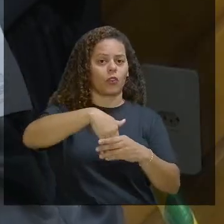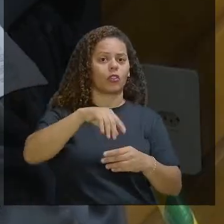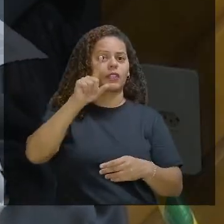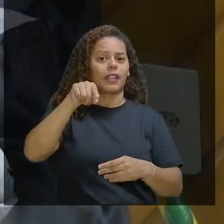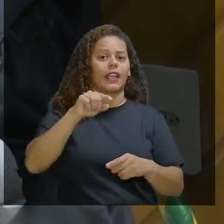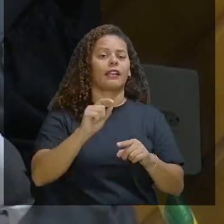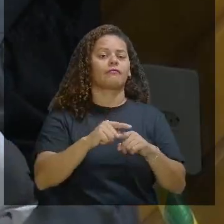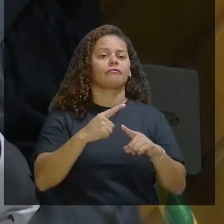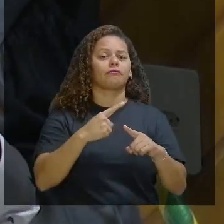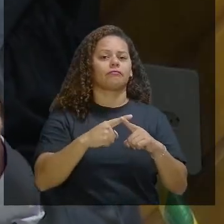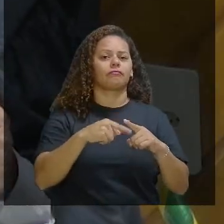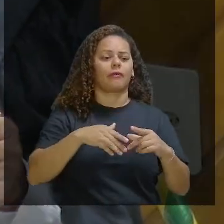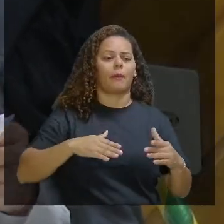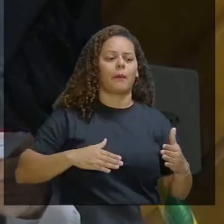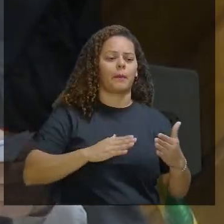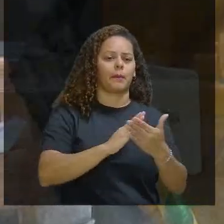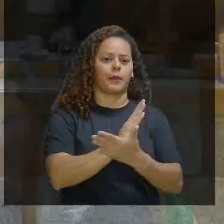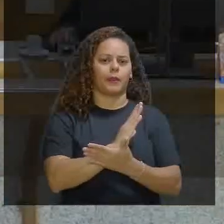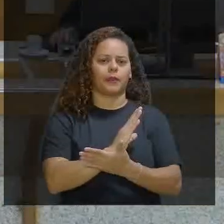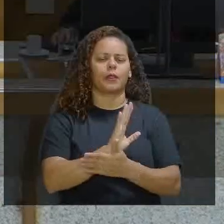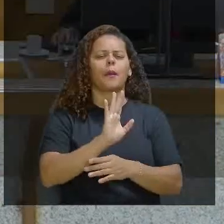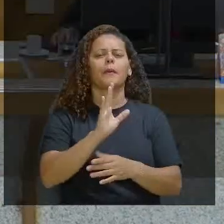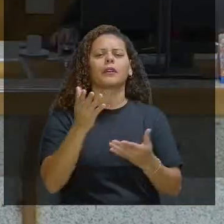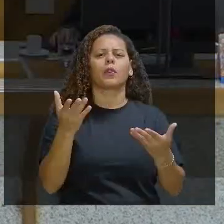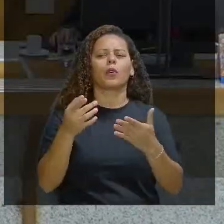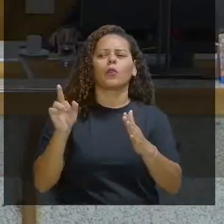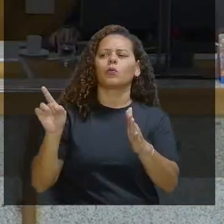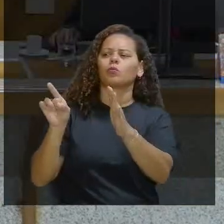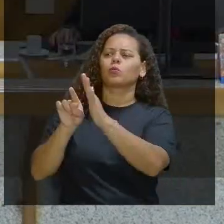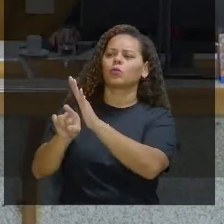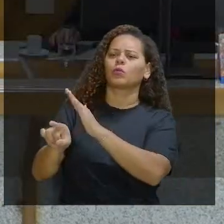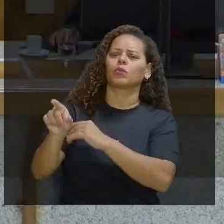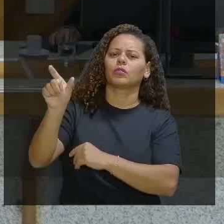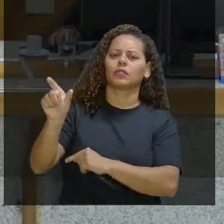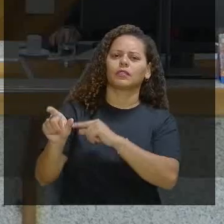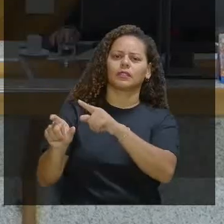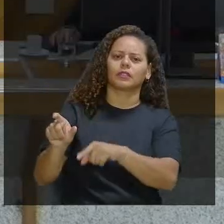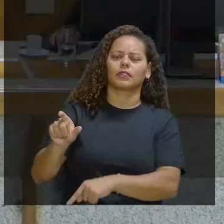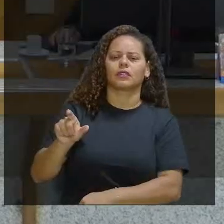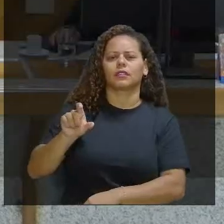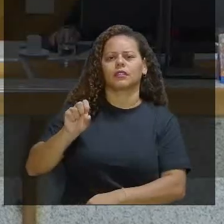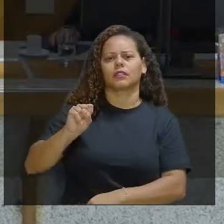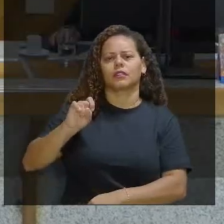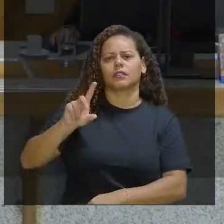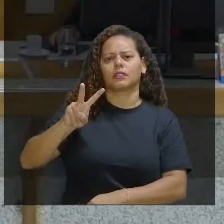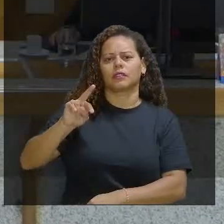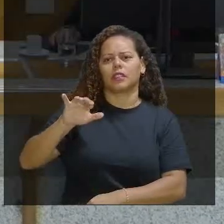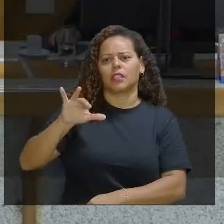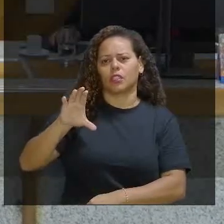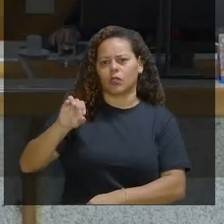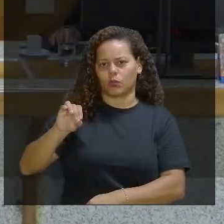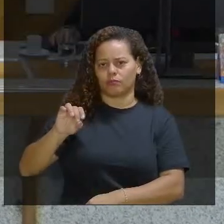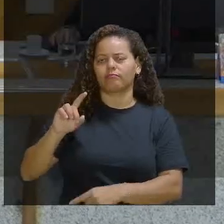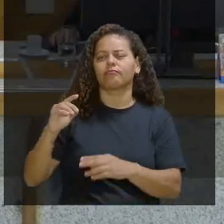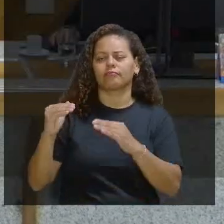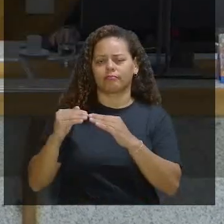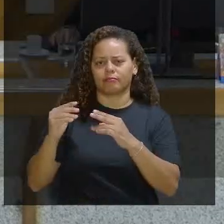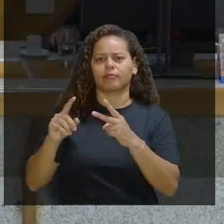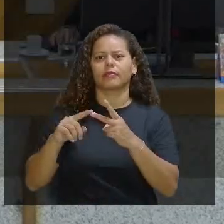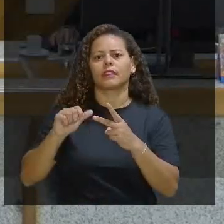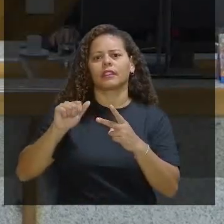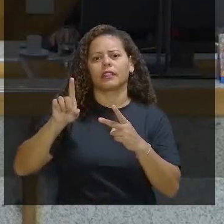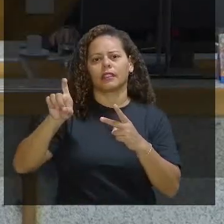pela aprovação. Eu pergunto como vota o juiz Agostinho Silvério. Aprovo, senhor presidente. Juiz